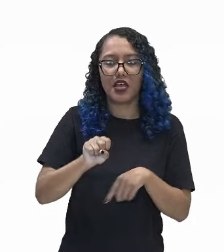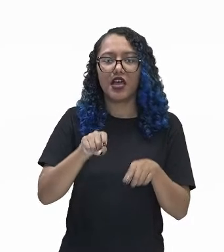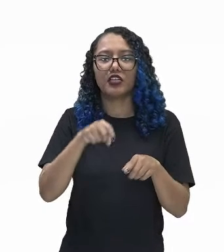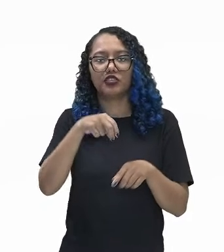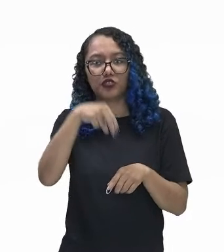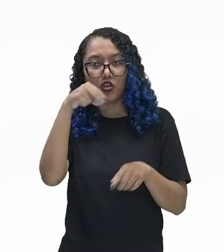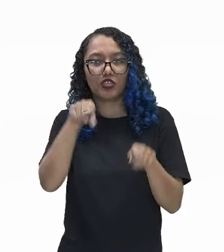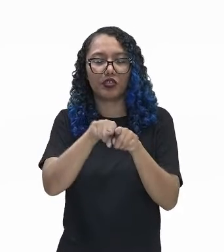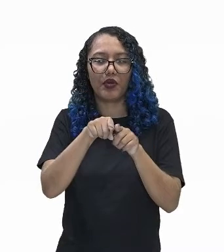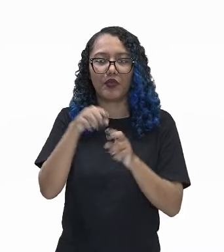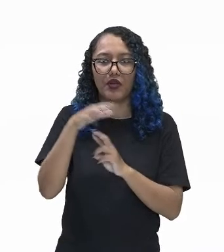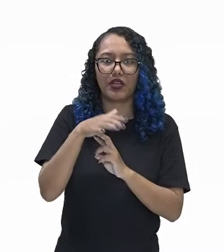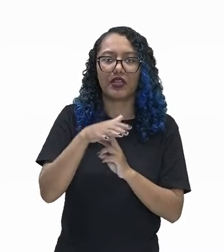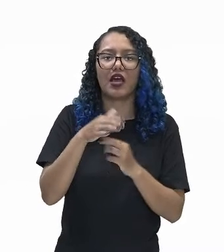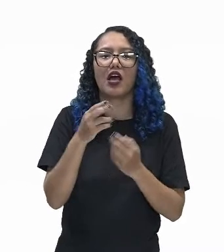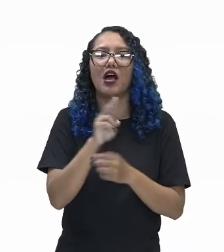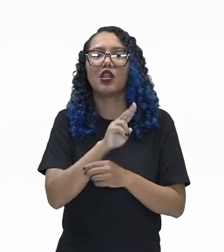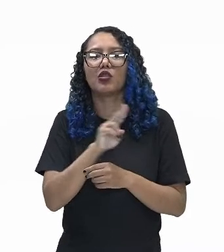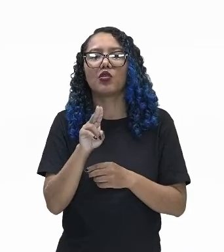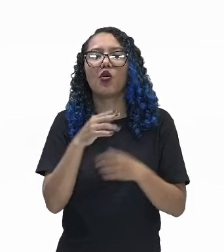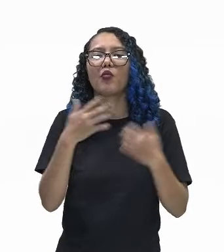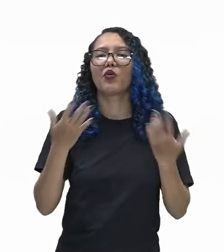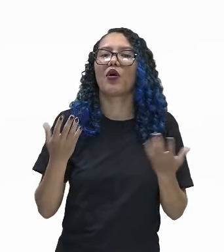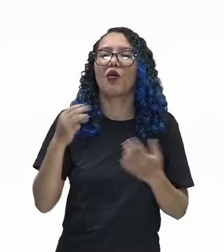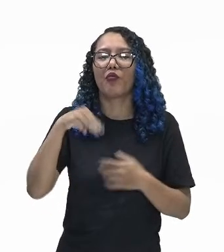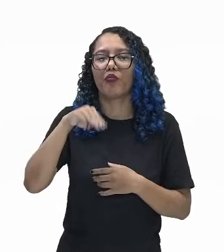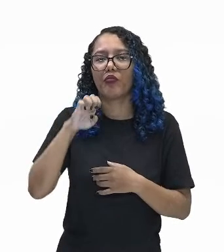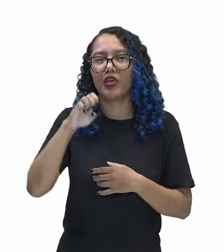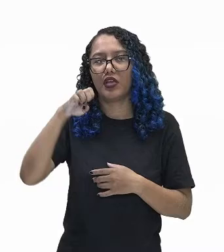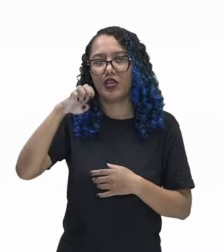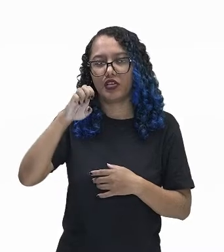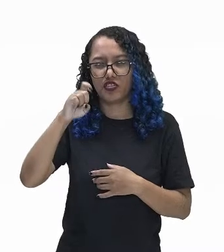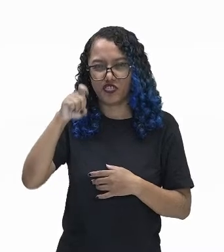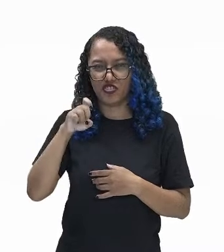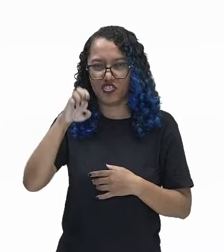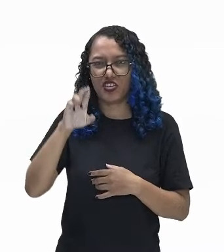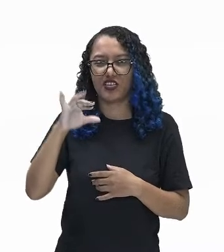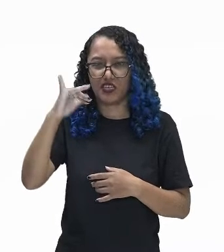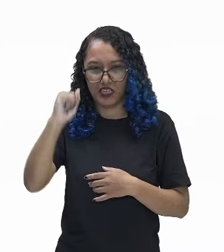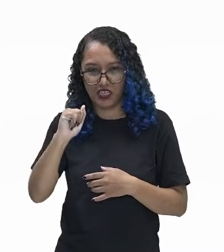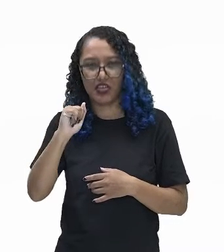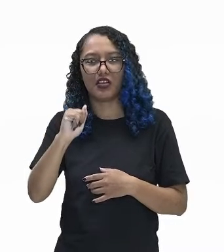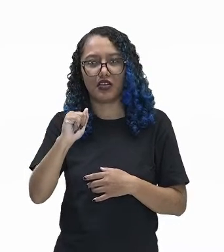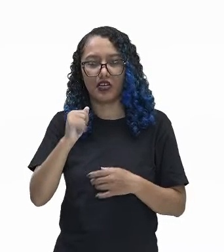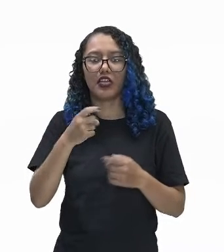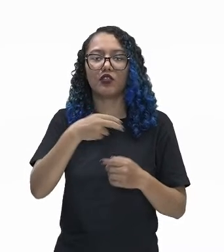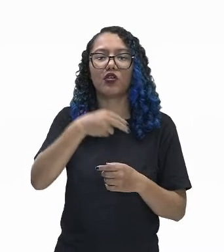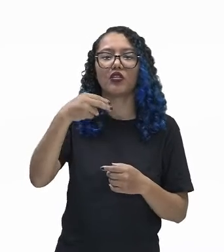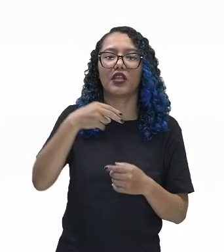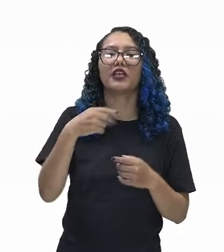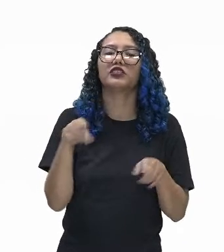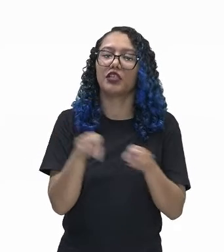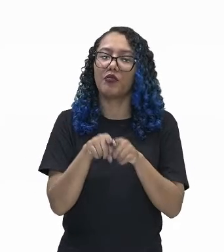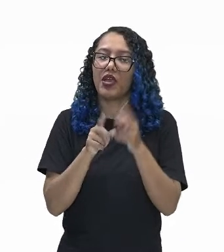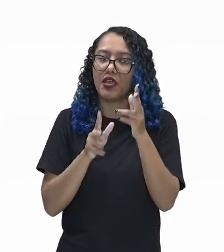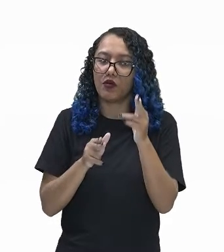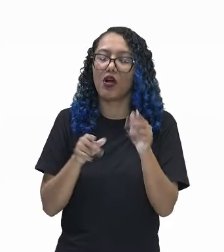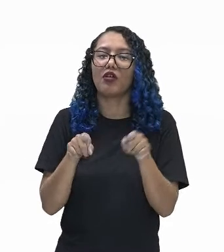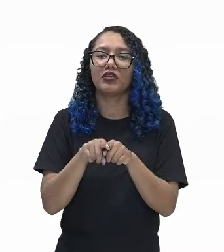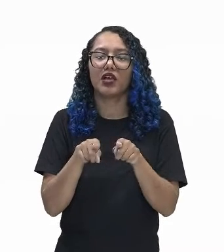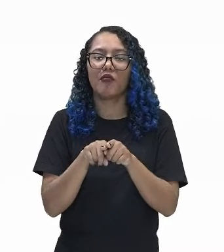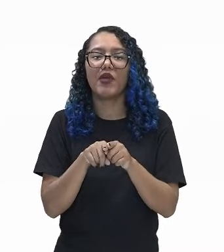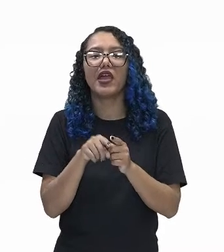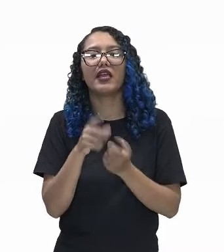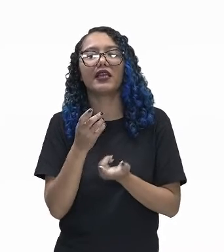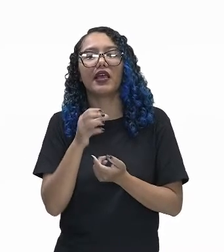chamada de mexerica. E para o nordeste, ela é chamada de mexerica, tangerina ou laranja cravo.